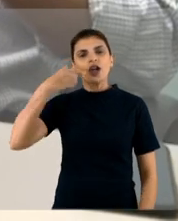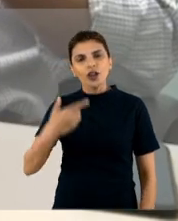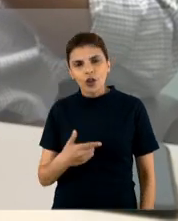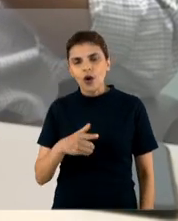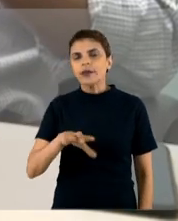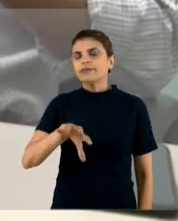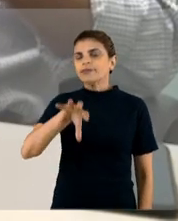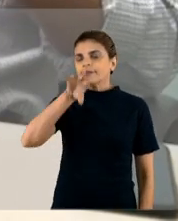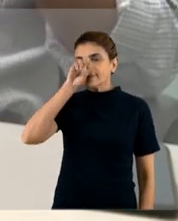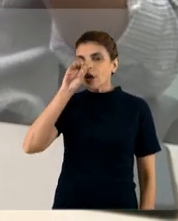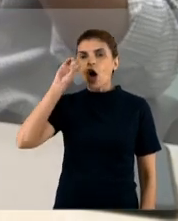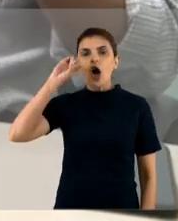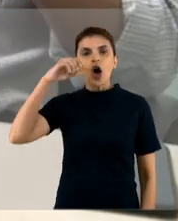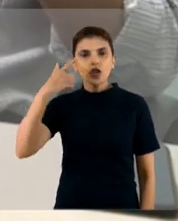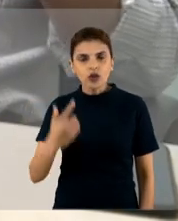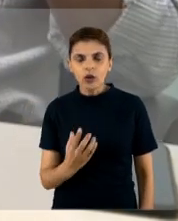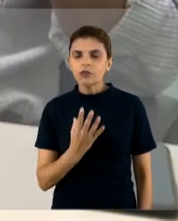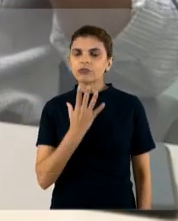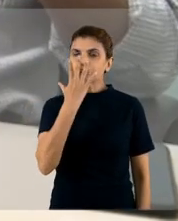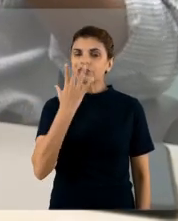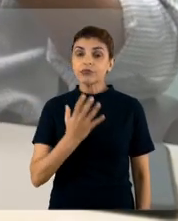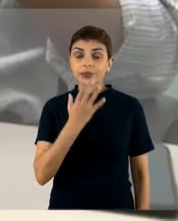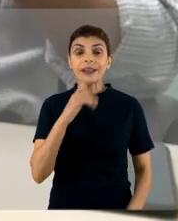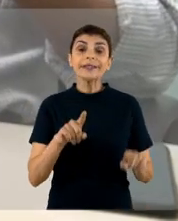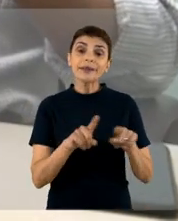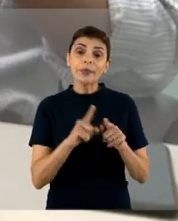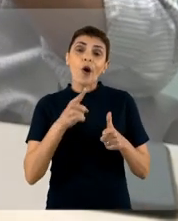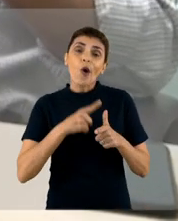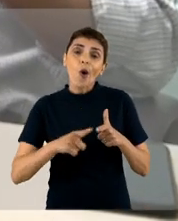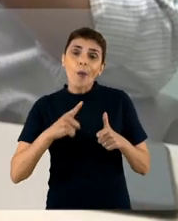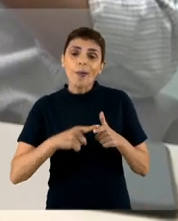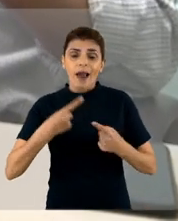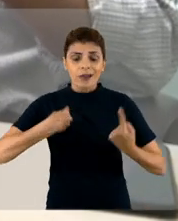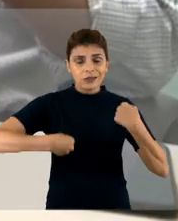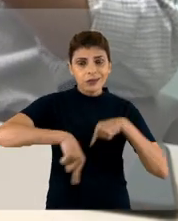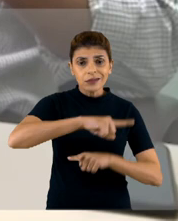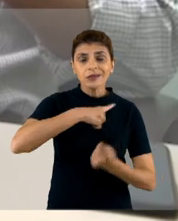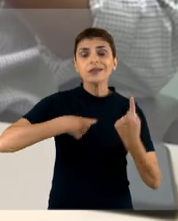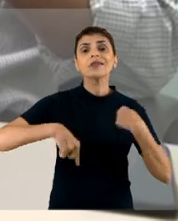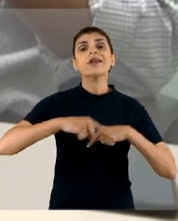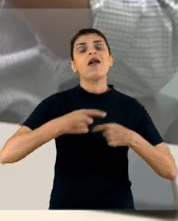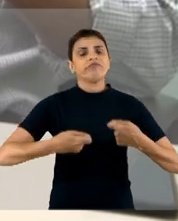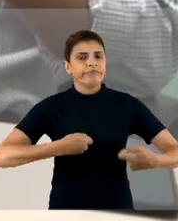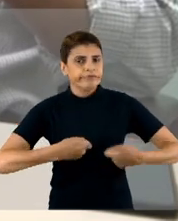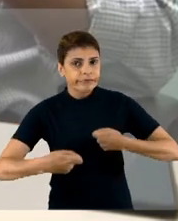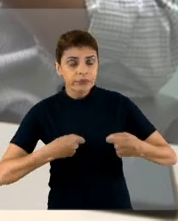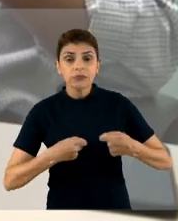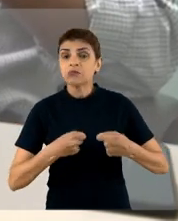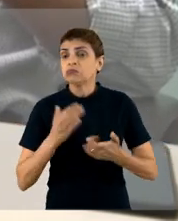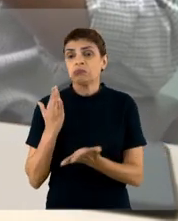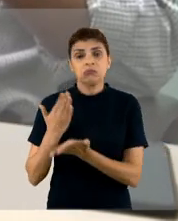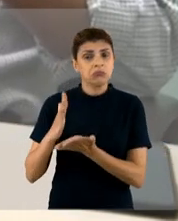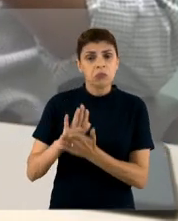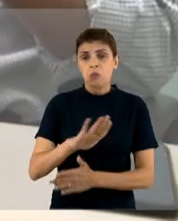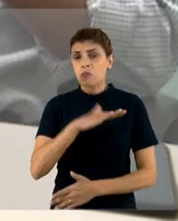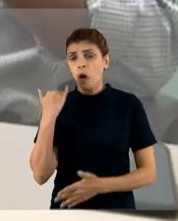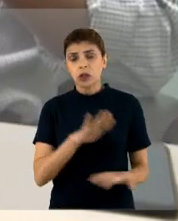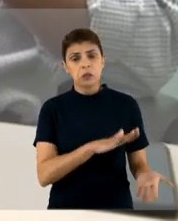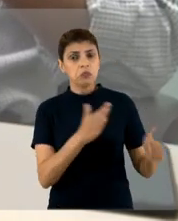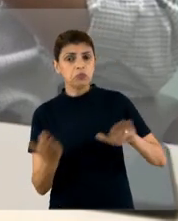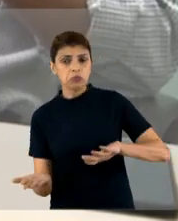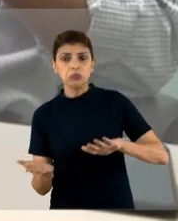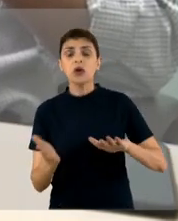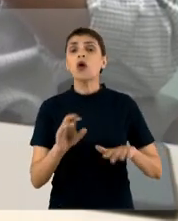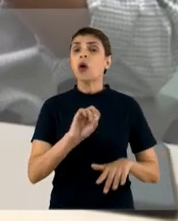eh para eventualmente eh eh tratamento de complicações então ele e a a independente da letalidade ele é um